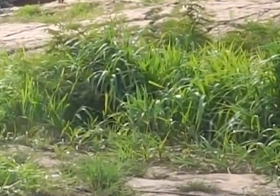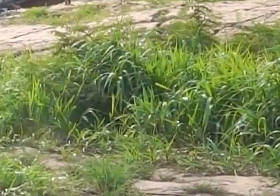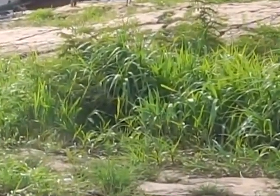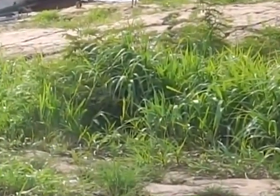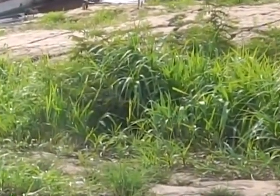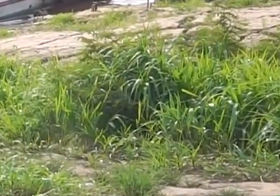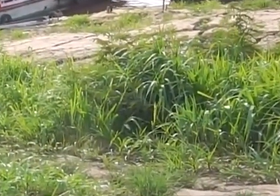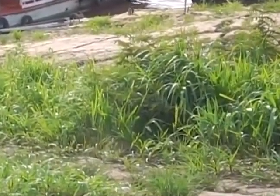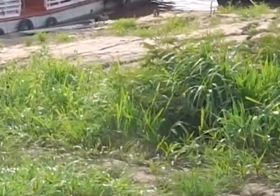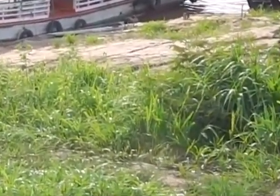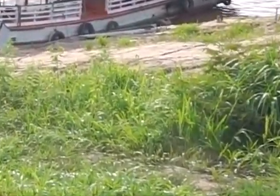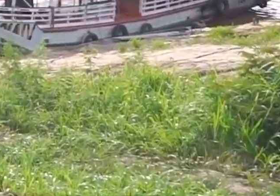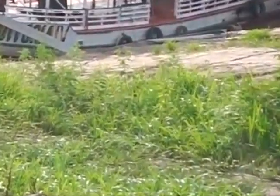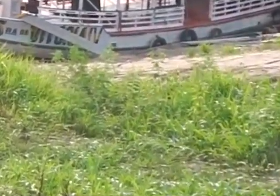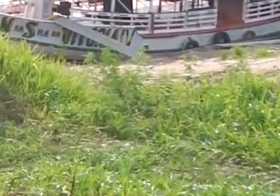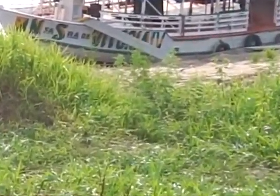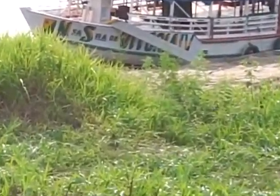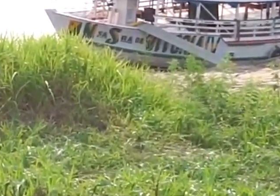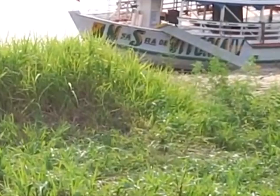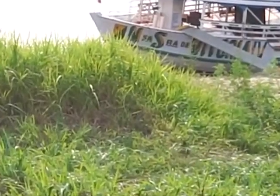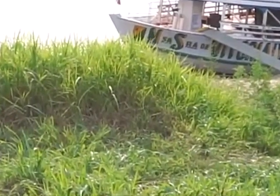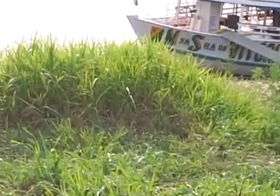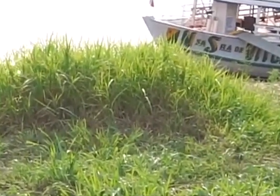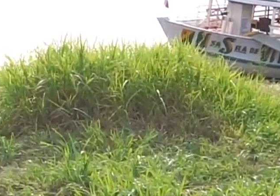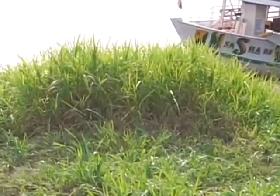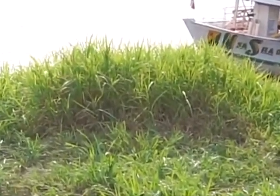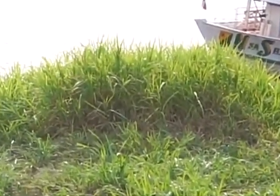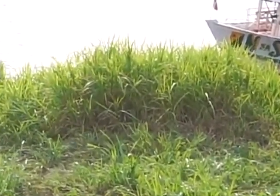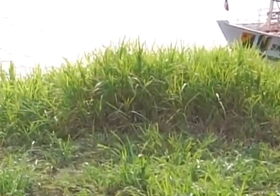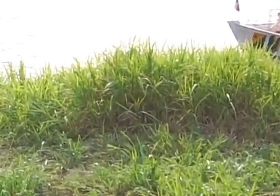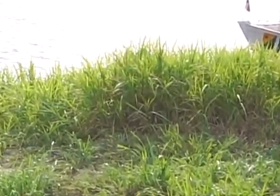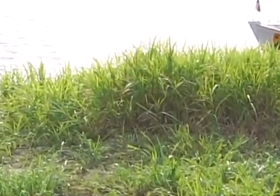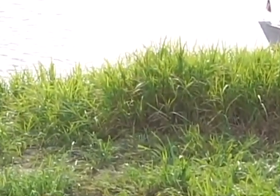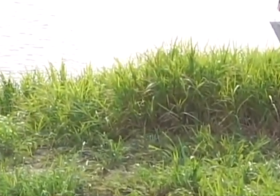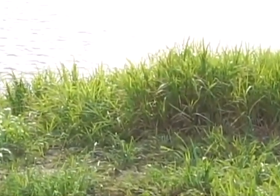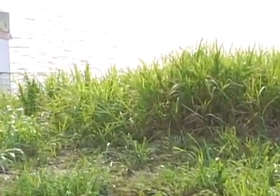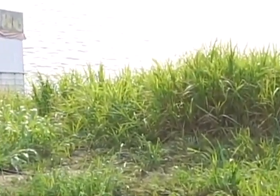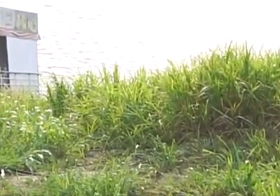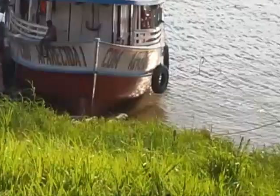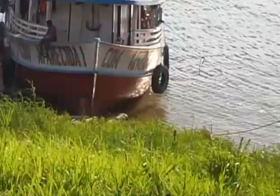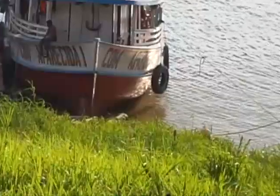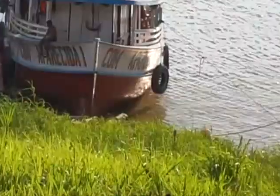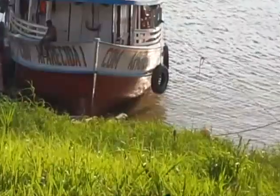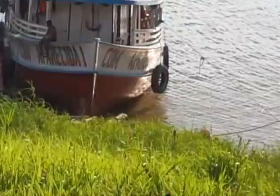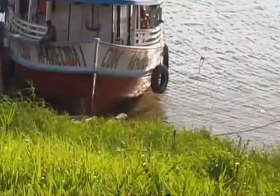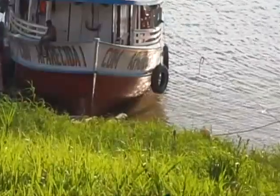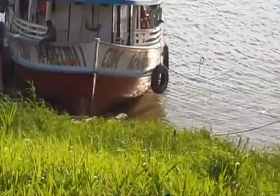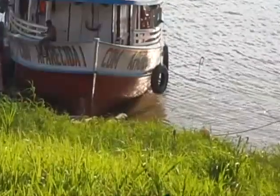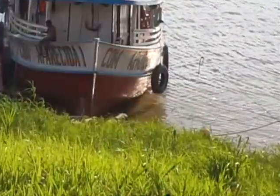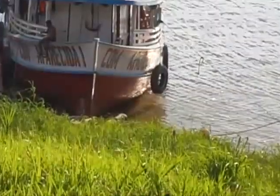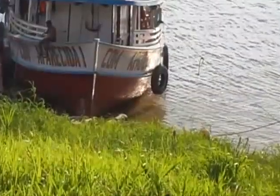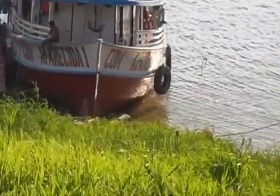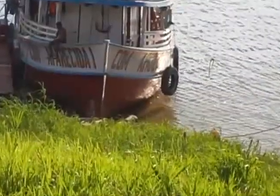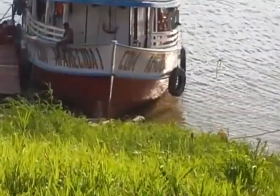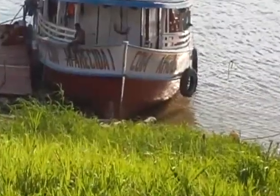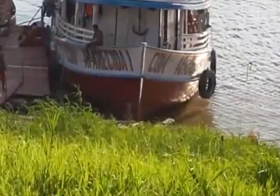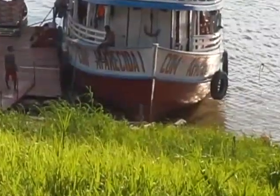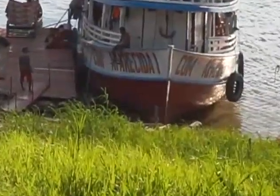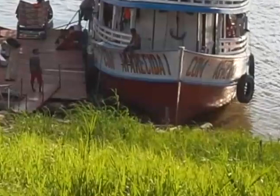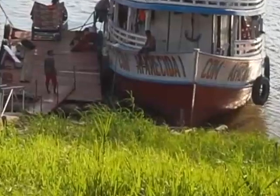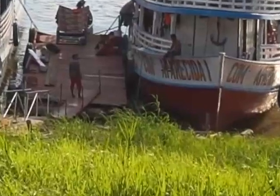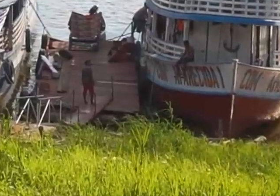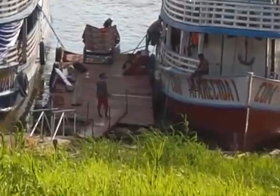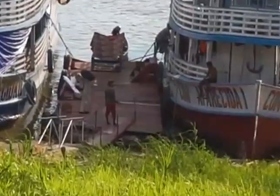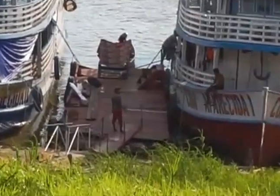Velho, onde nós temos transporte de cargas que descem para Manaus. Pode ser de pequenas